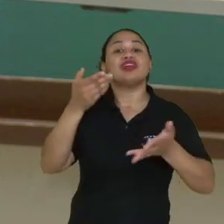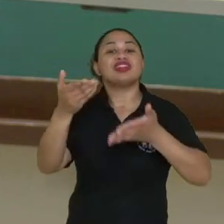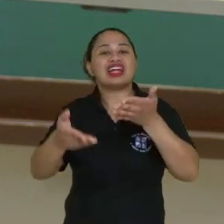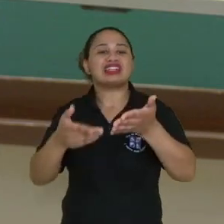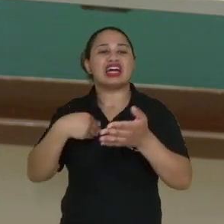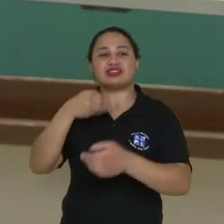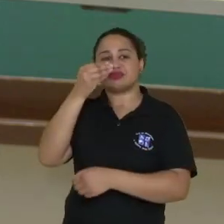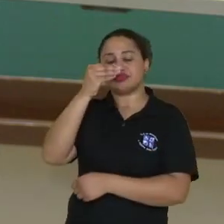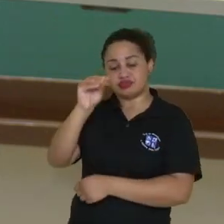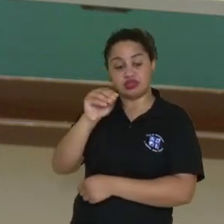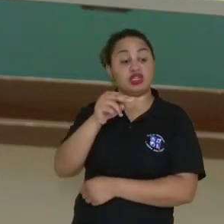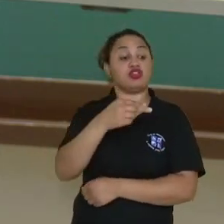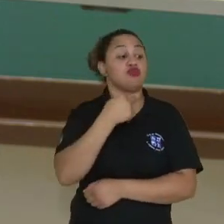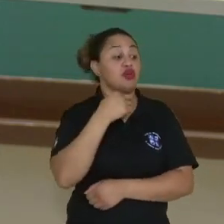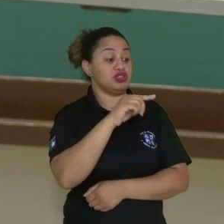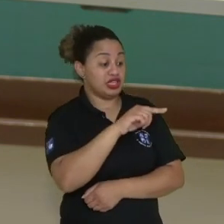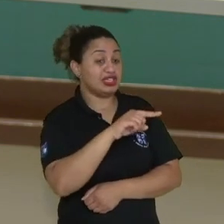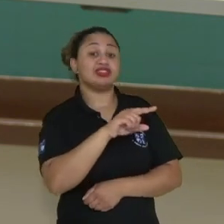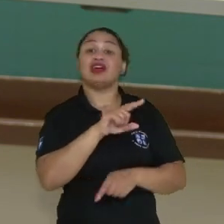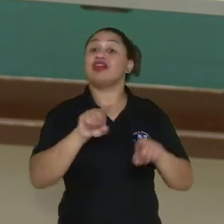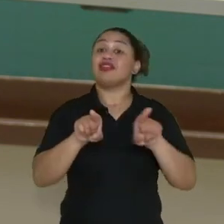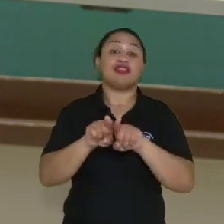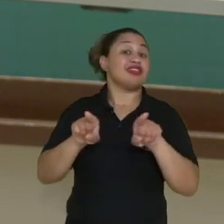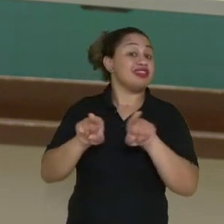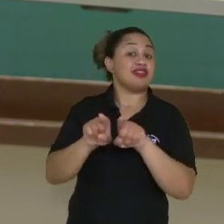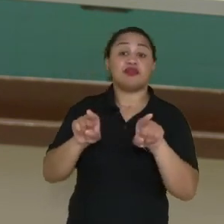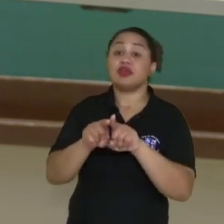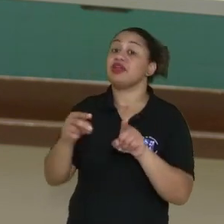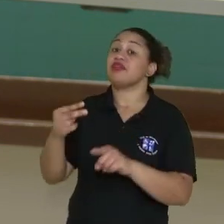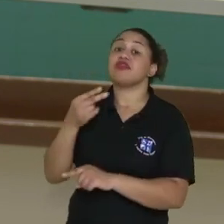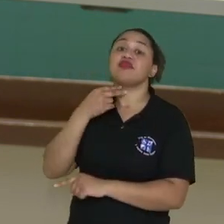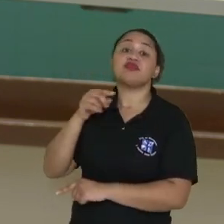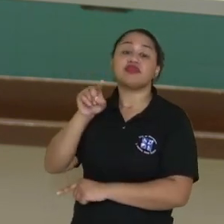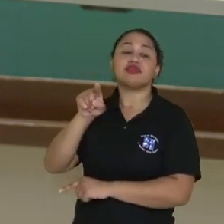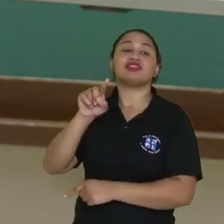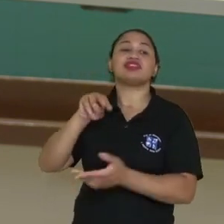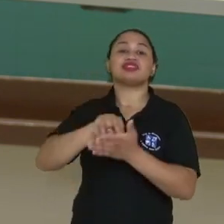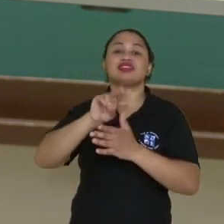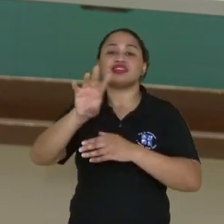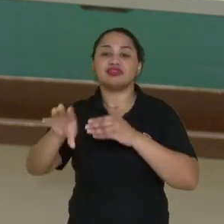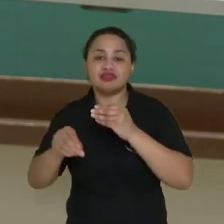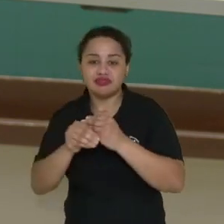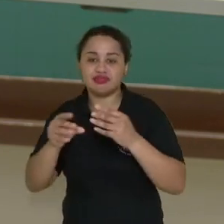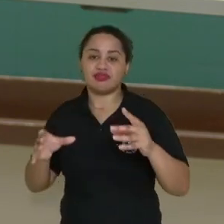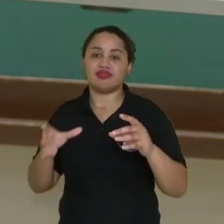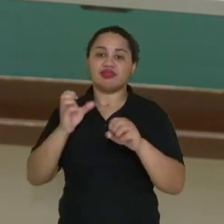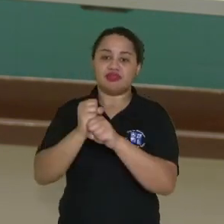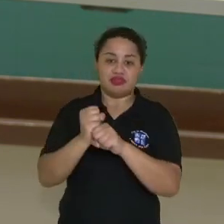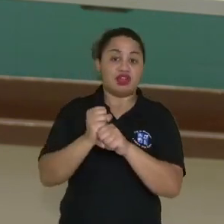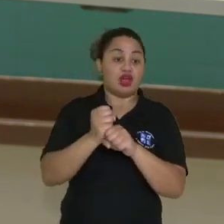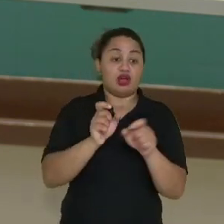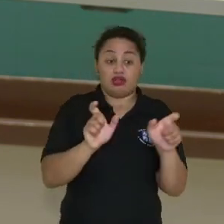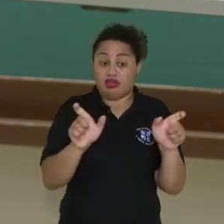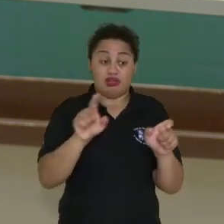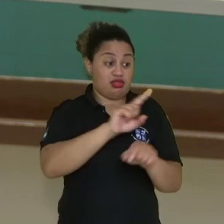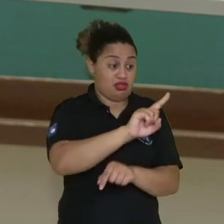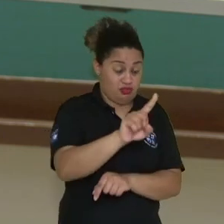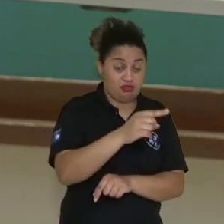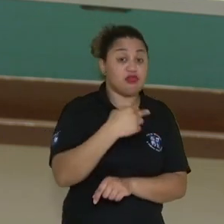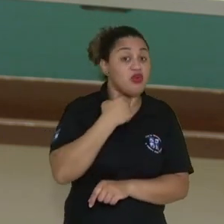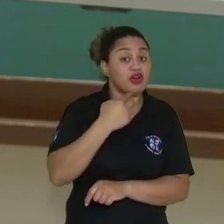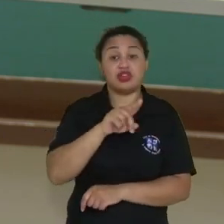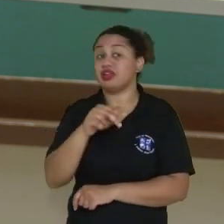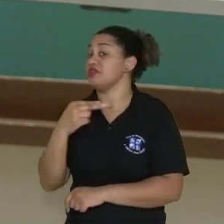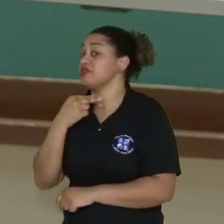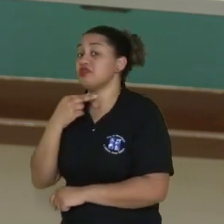discrepância, né? Não pode isso nem aquilo. Então funciona como uma ideia de adição de duas coisas que não podem ser